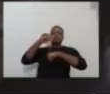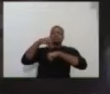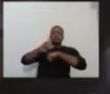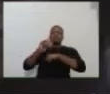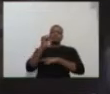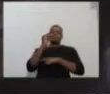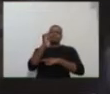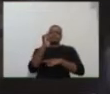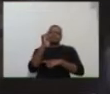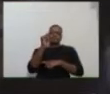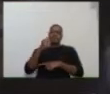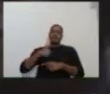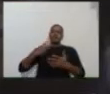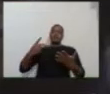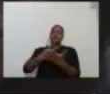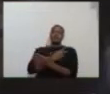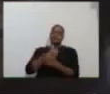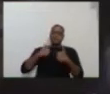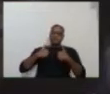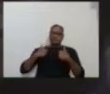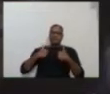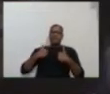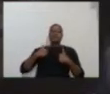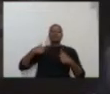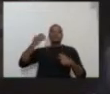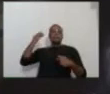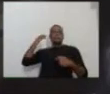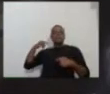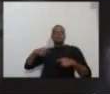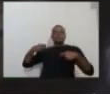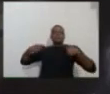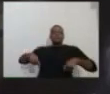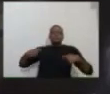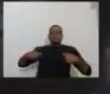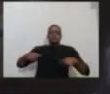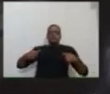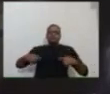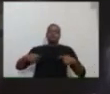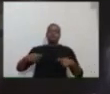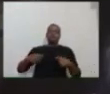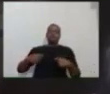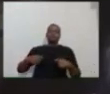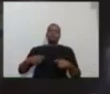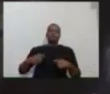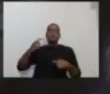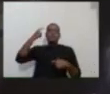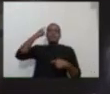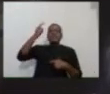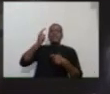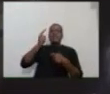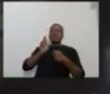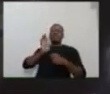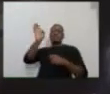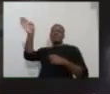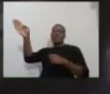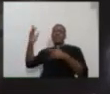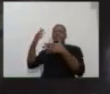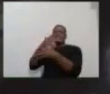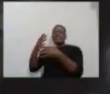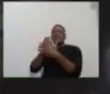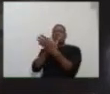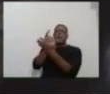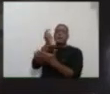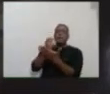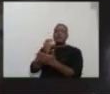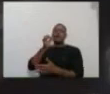de ir até a cidade para comprar umas besteiras, café, açúcar, uns balaios e um resto de